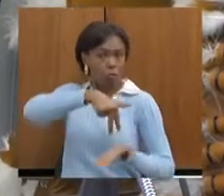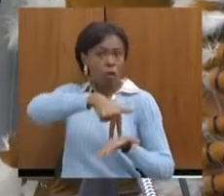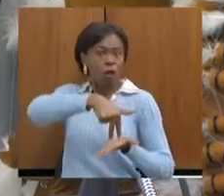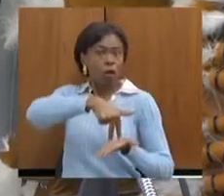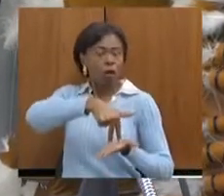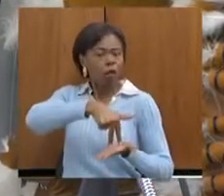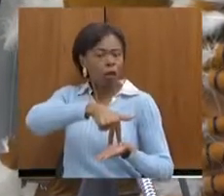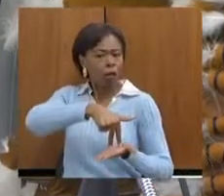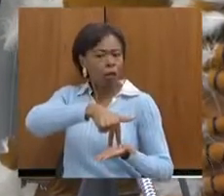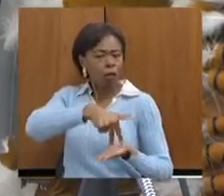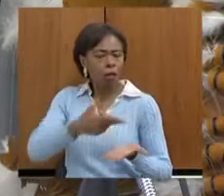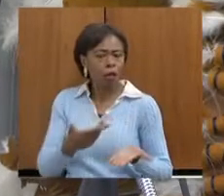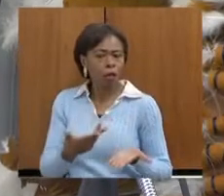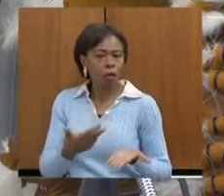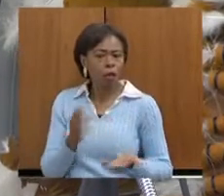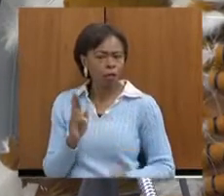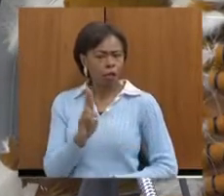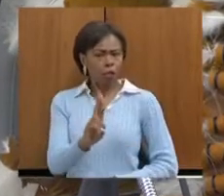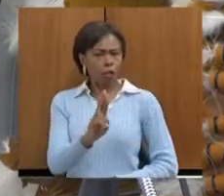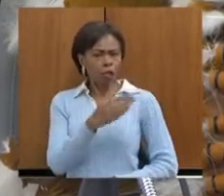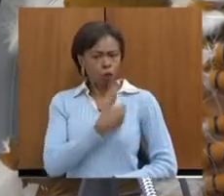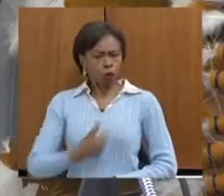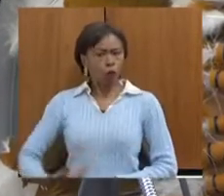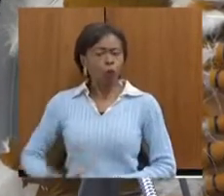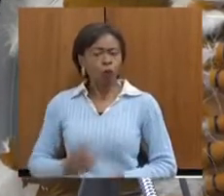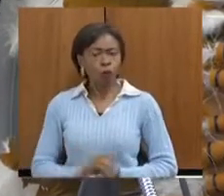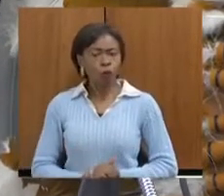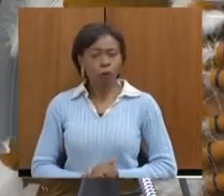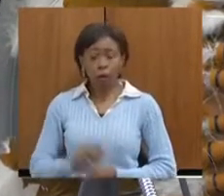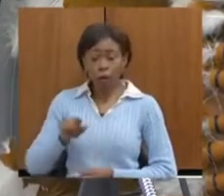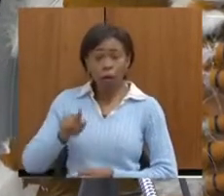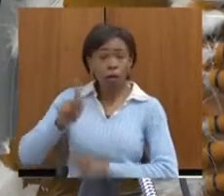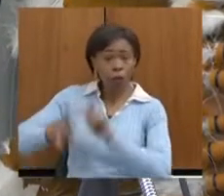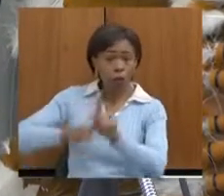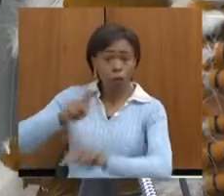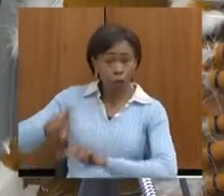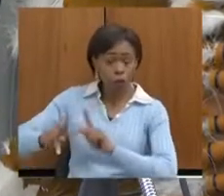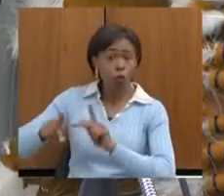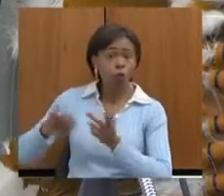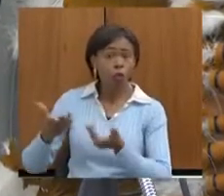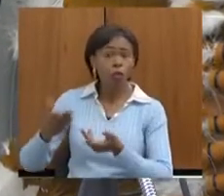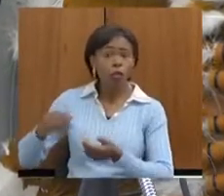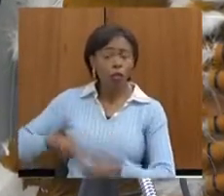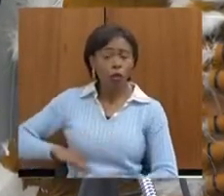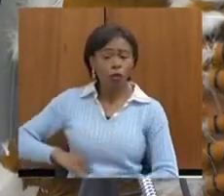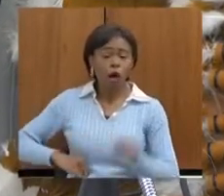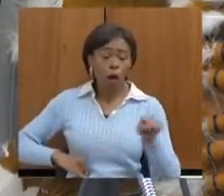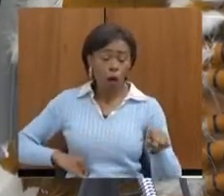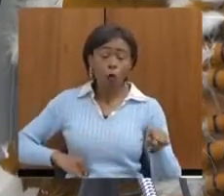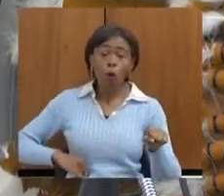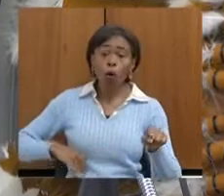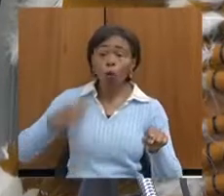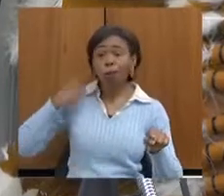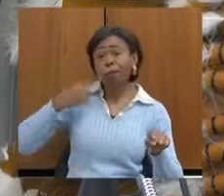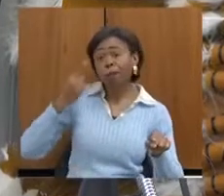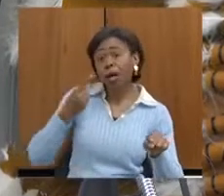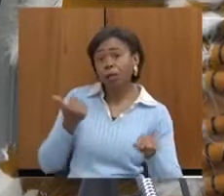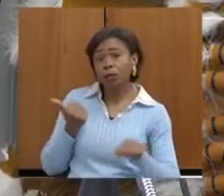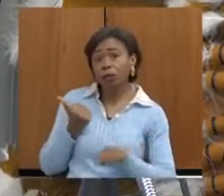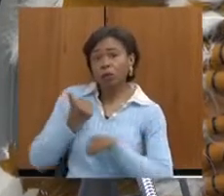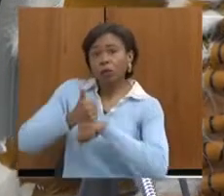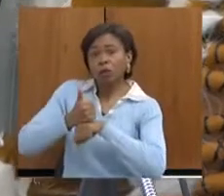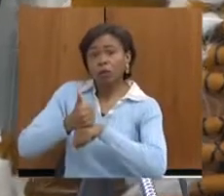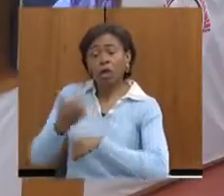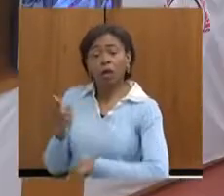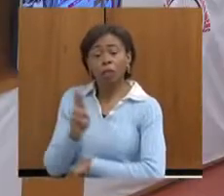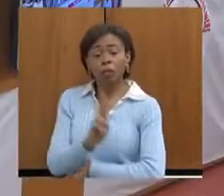pública e o atingir o advogado fala pela sua comissão pela sua cidade e são por